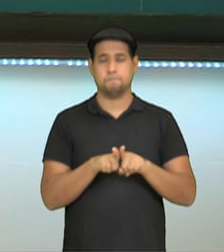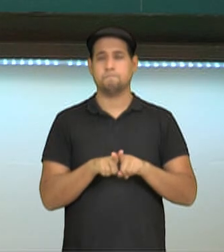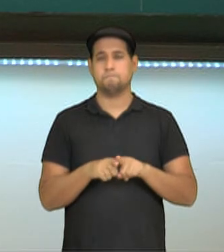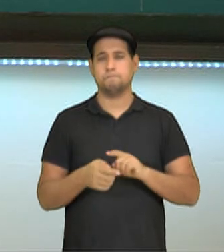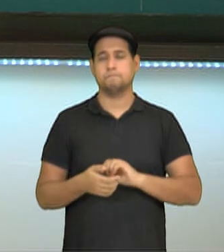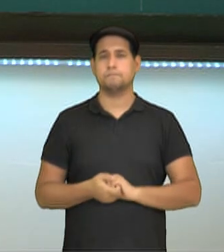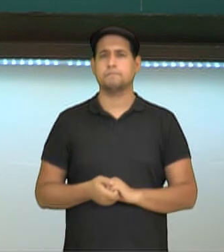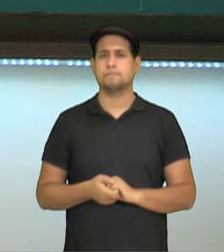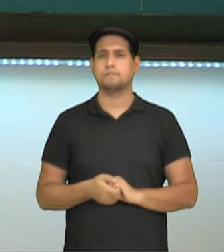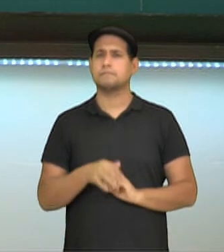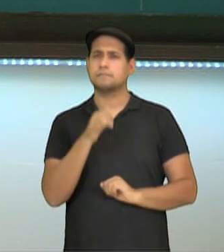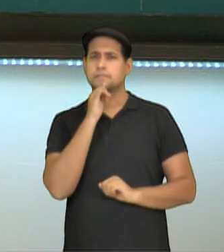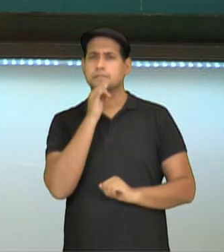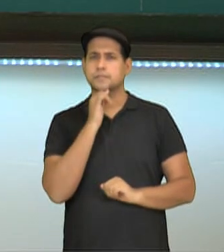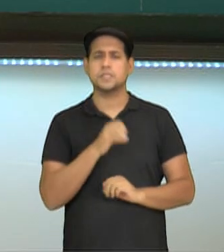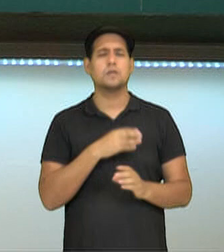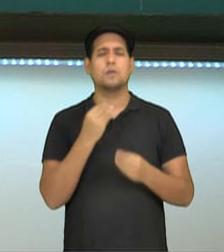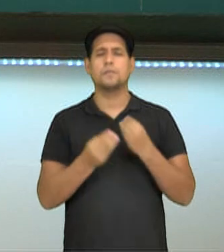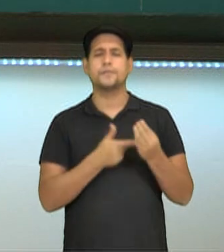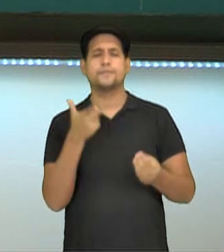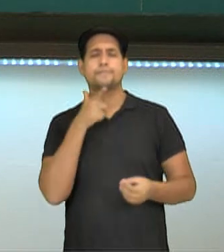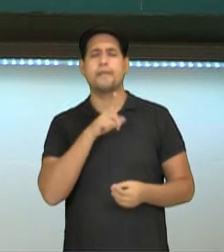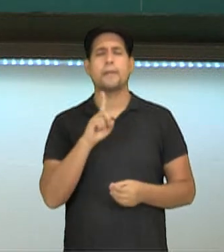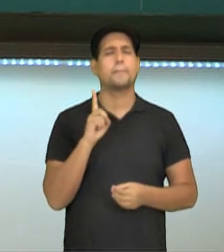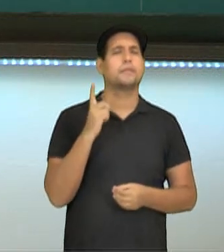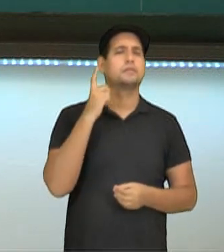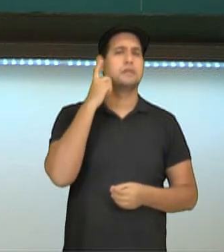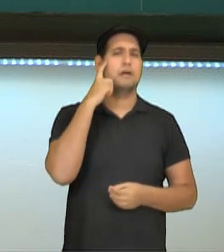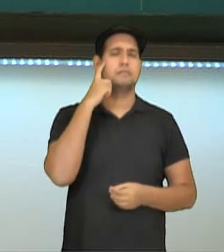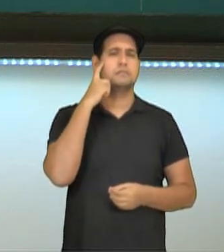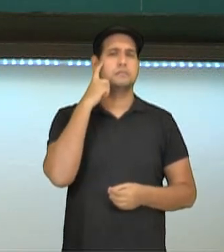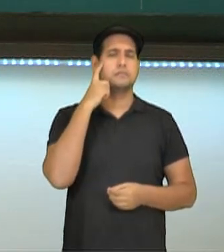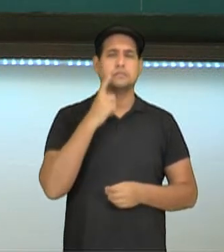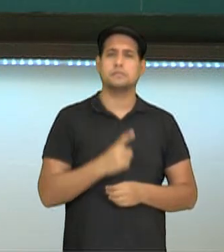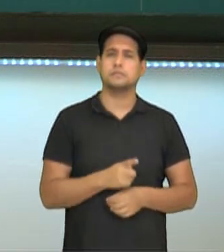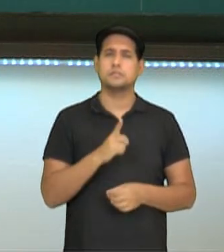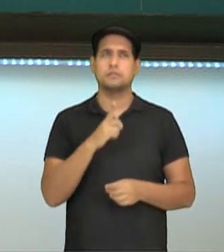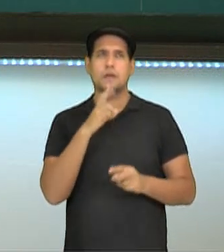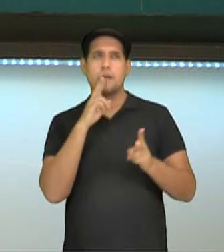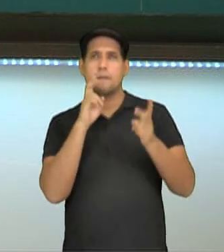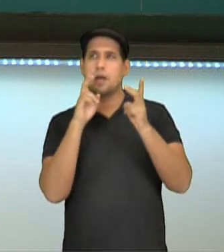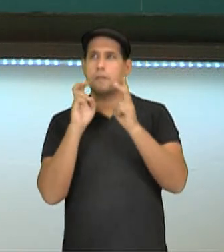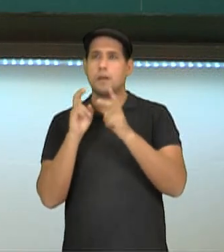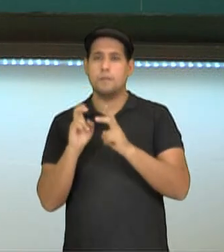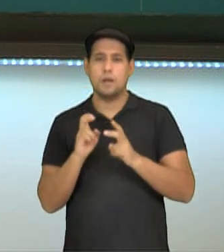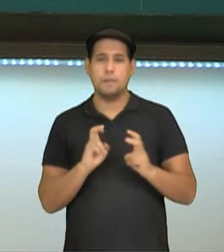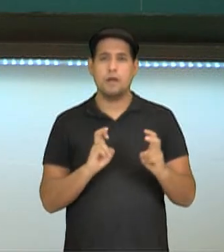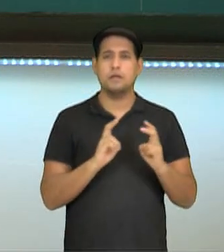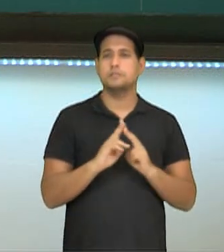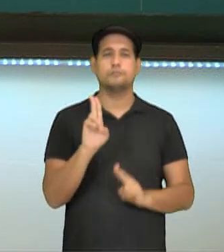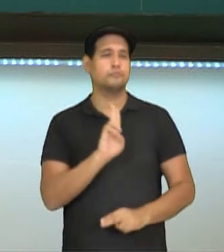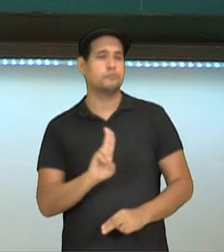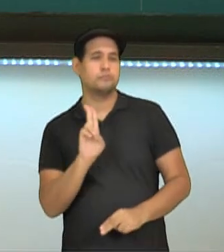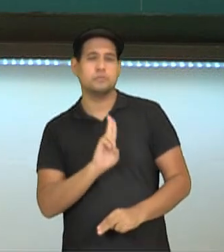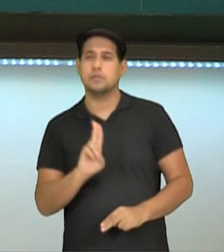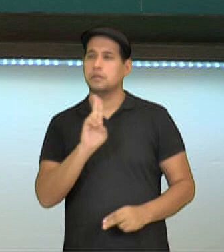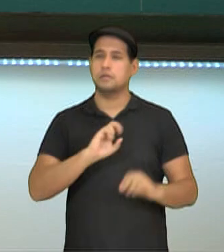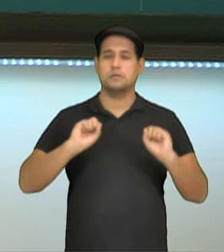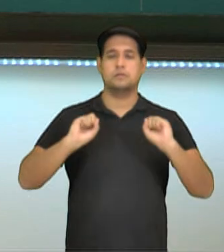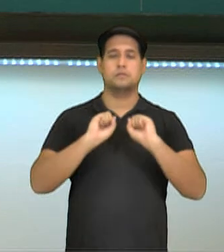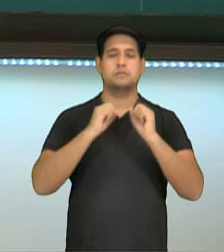entretenimento. Então, quando que você consegue pensar no momento em que você se encontra nesse consumismo